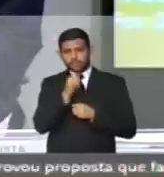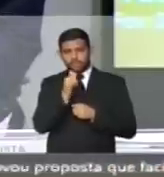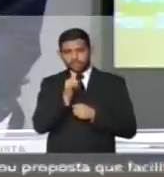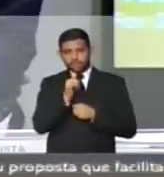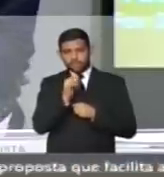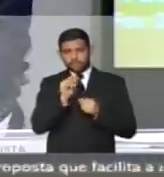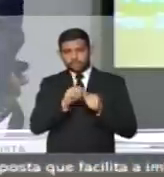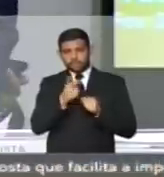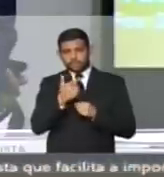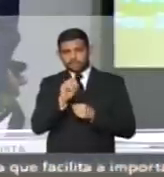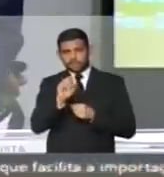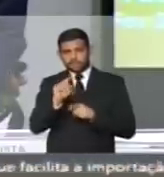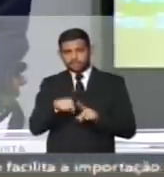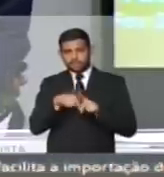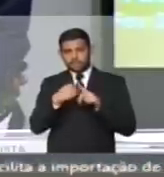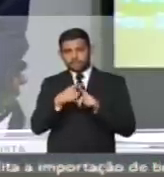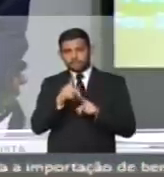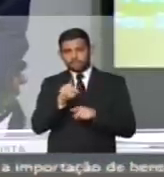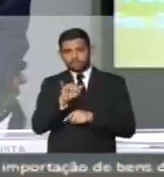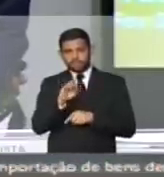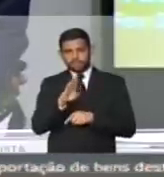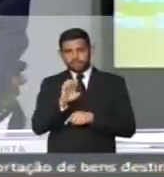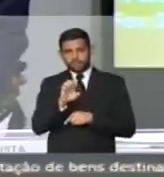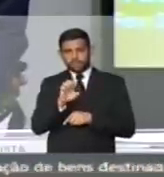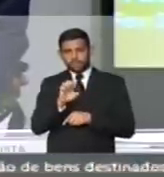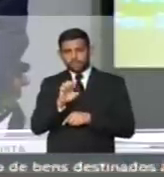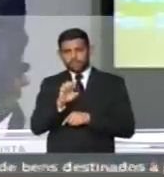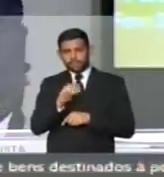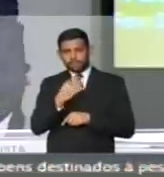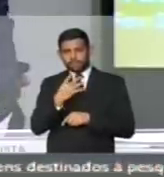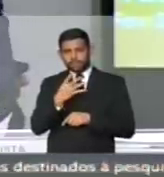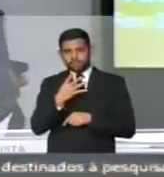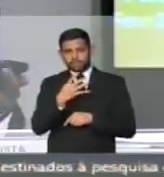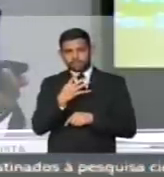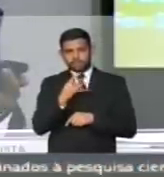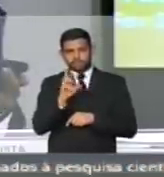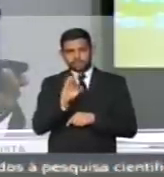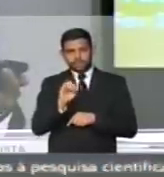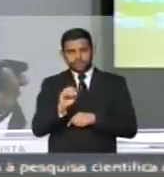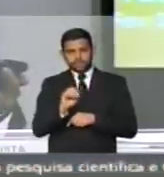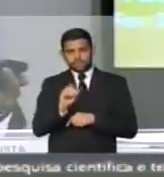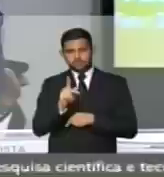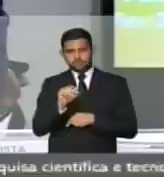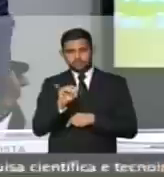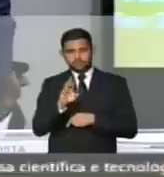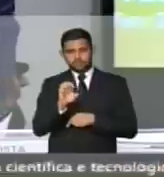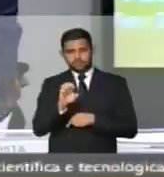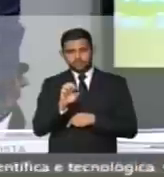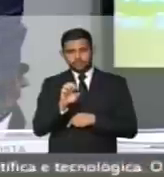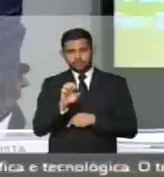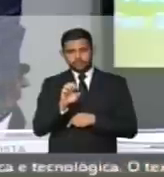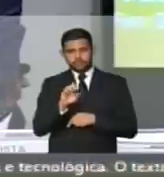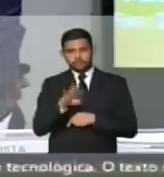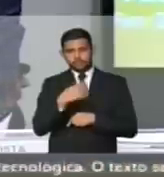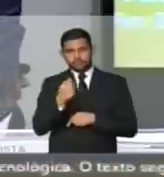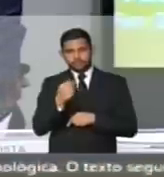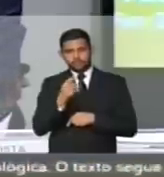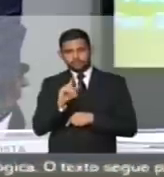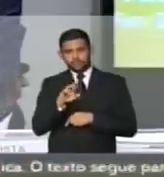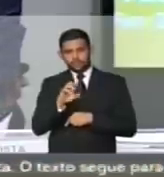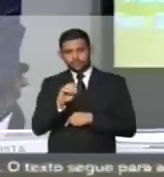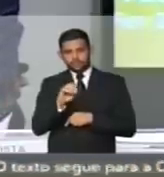ele gera 20 vezes o PIB. Então 20 dá R$ 400 no PIB. Então, quanto é que são 2